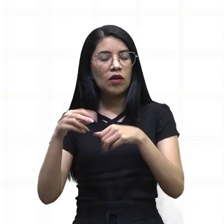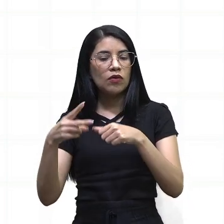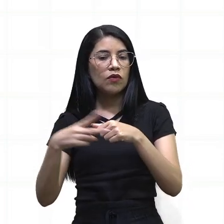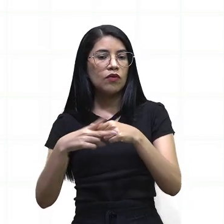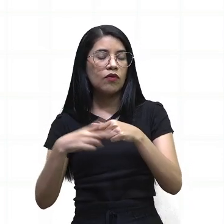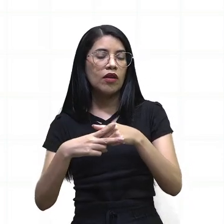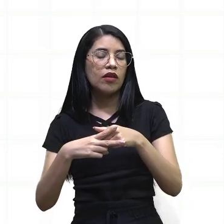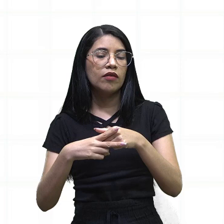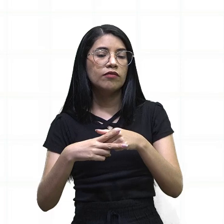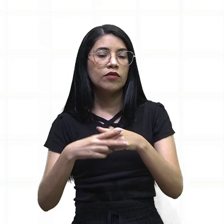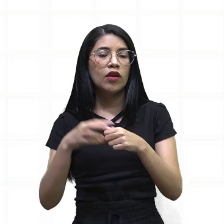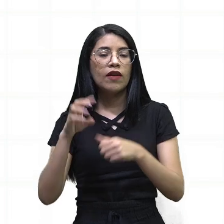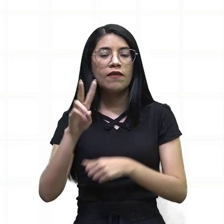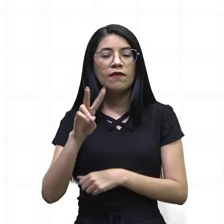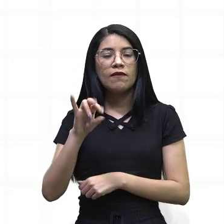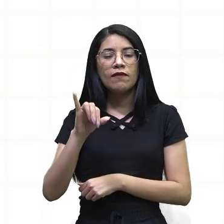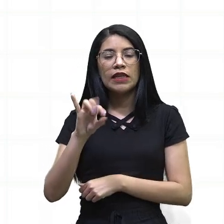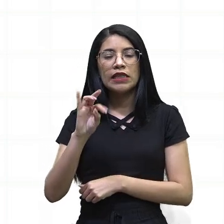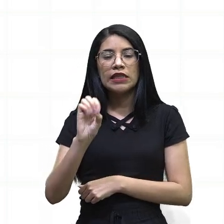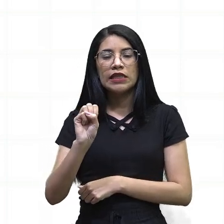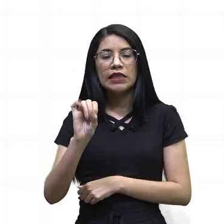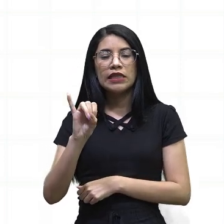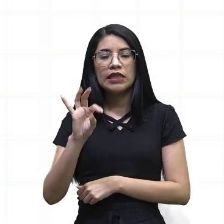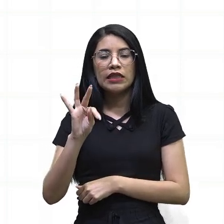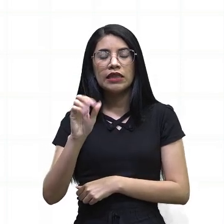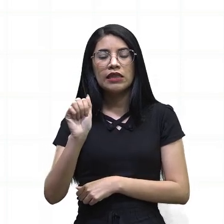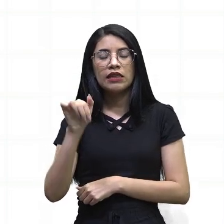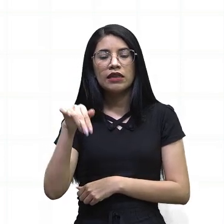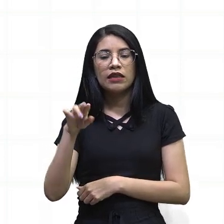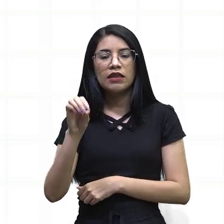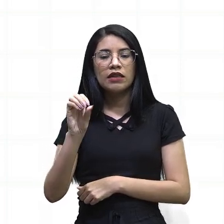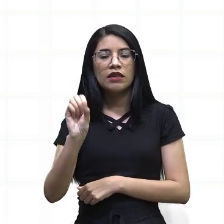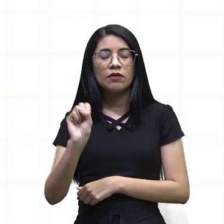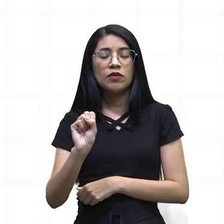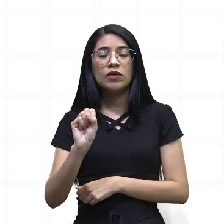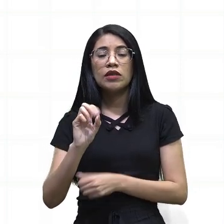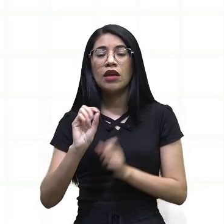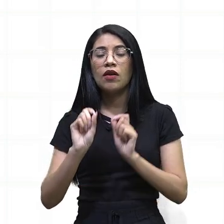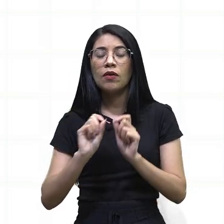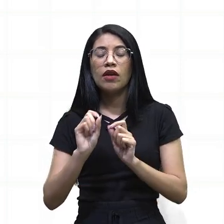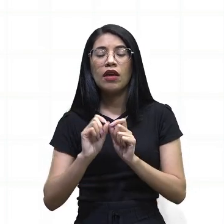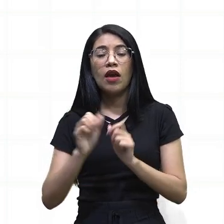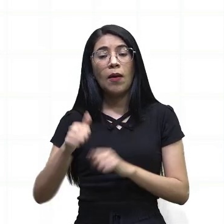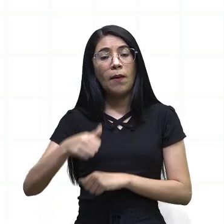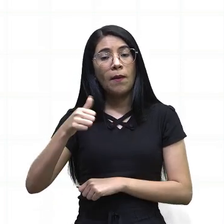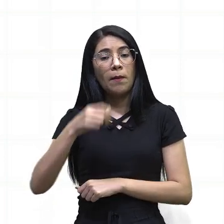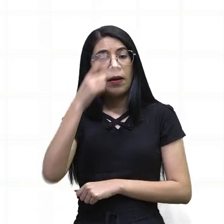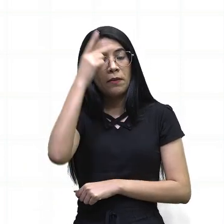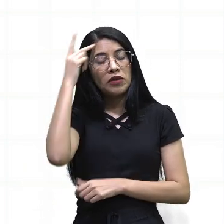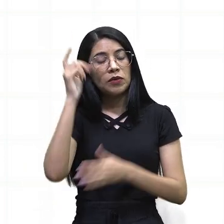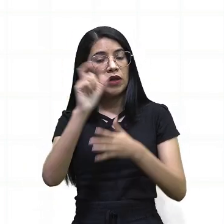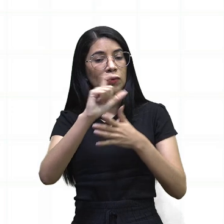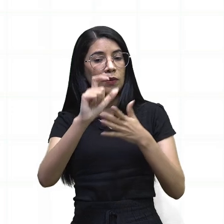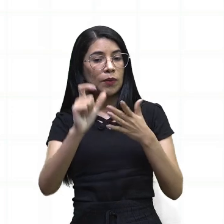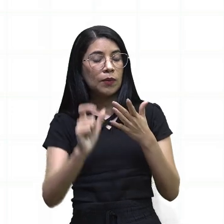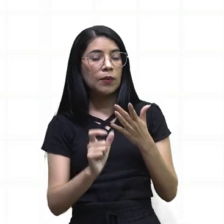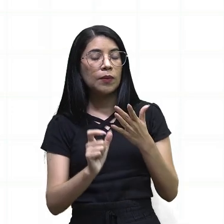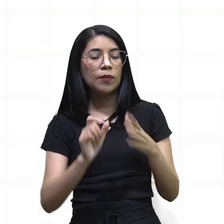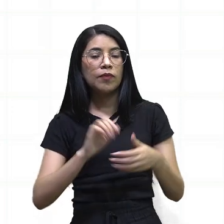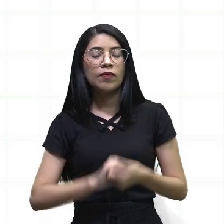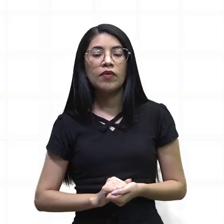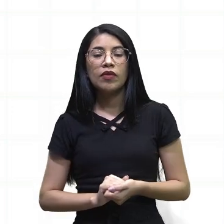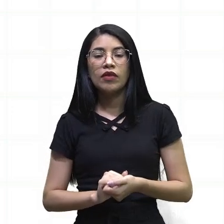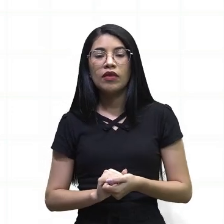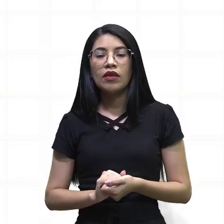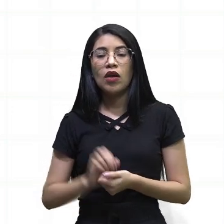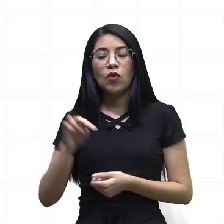o nós, né? Lembrando que a terminação do verbo nós aqui seria o quê? Primeira pessoa do plural, nós. E